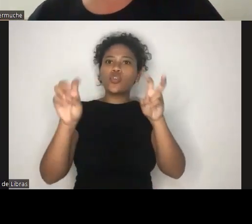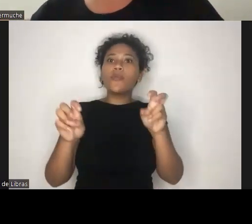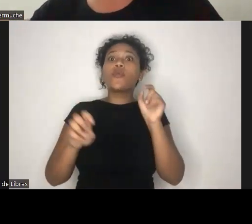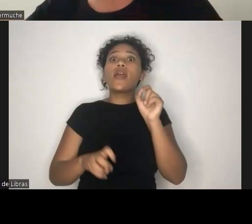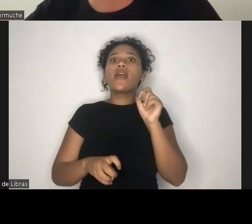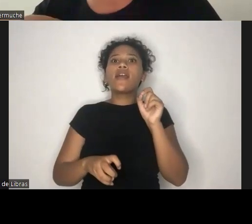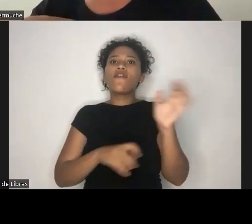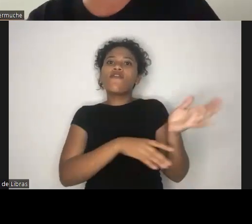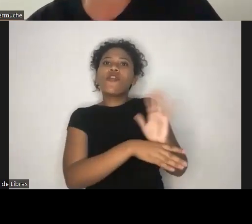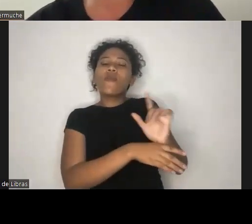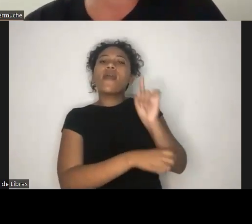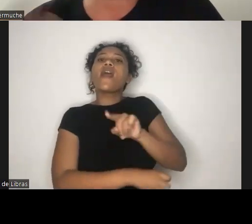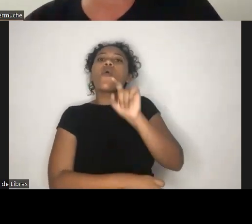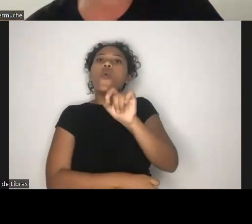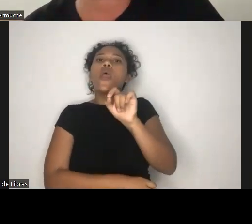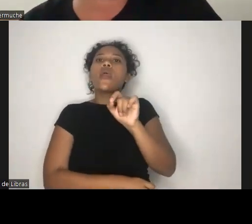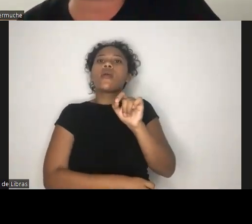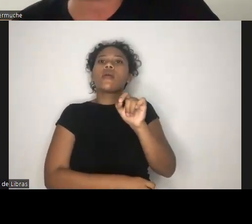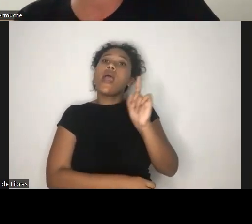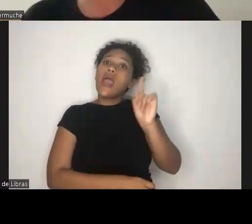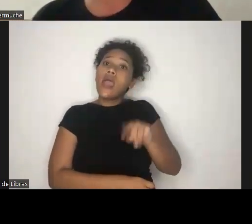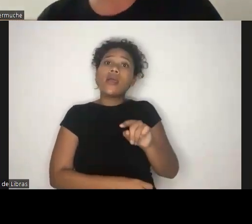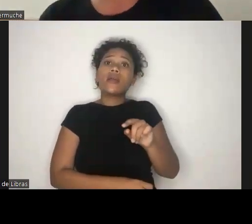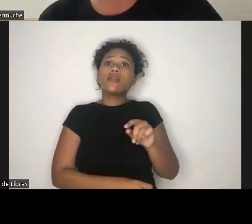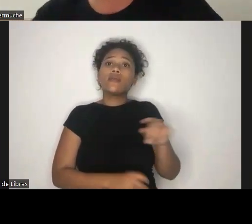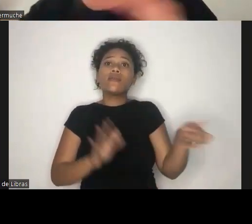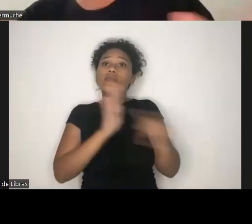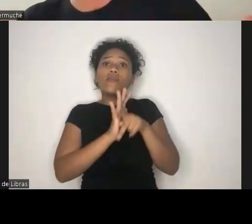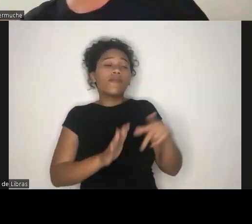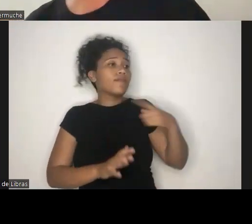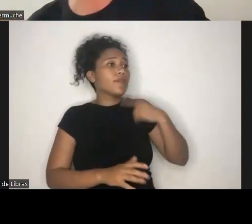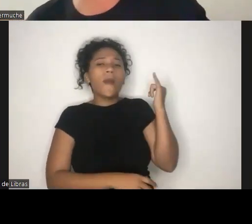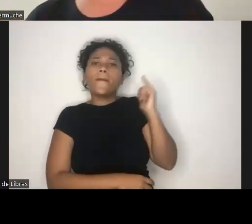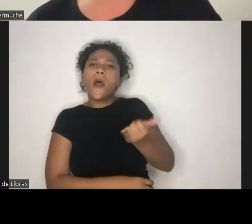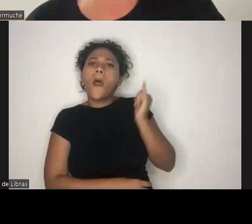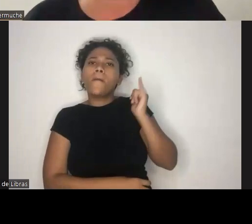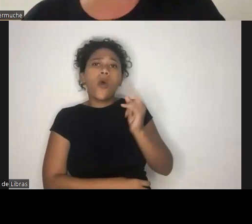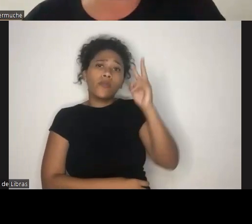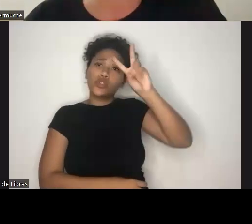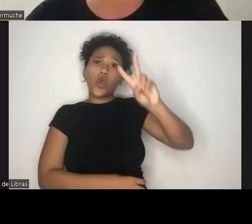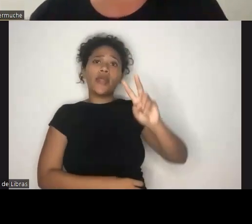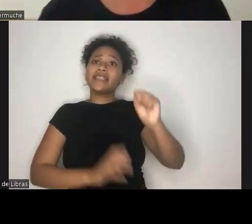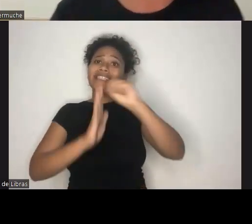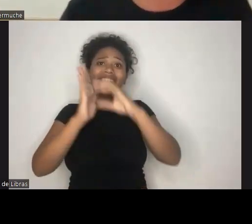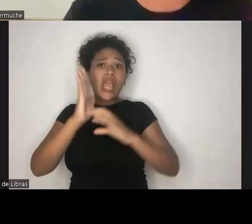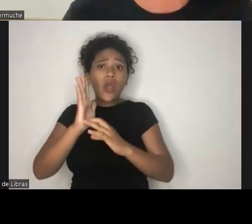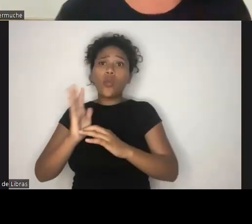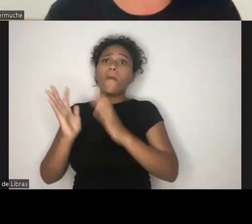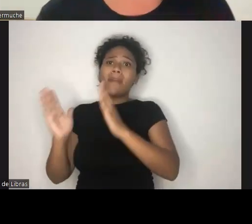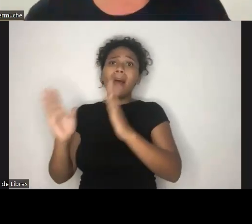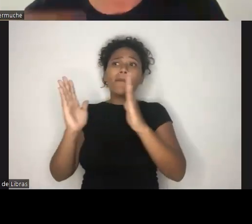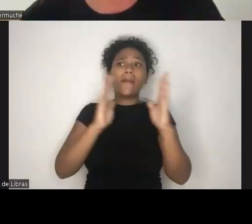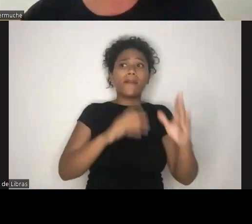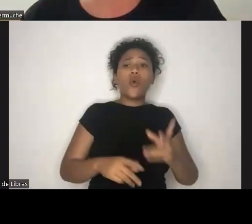ser um elemento uma obra perene né que perpassa séculos e ele continua sendo uma obra de arte